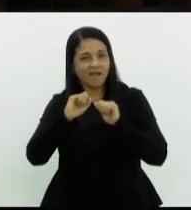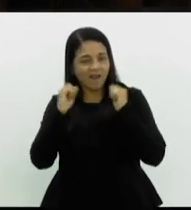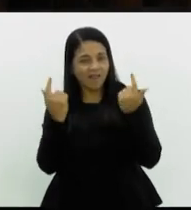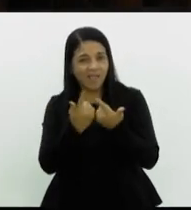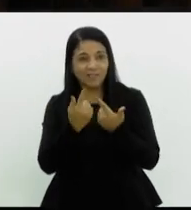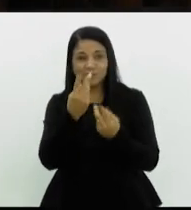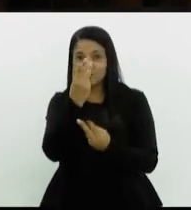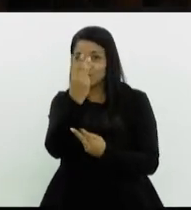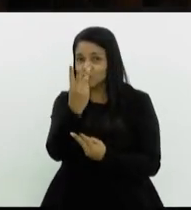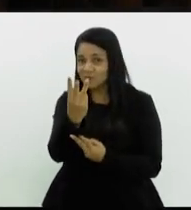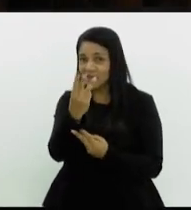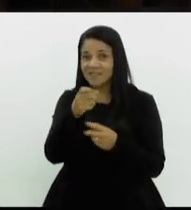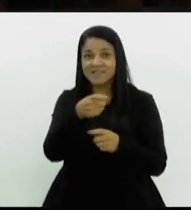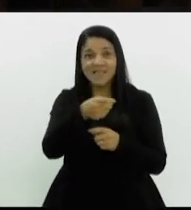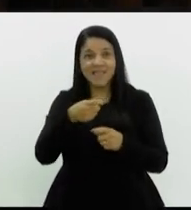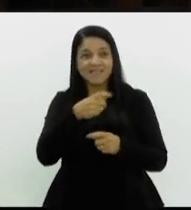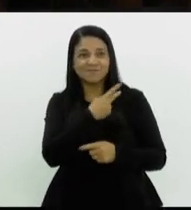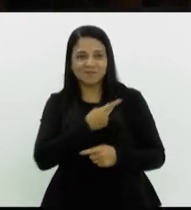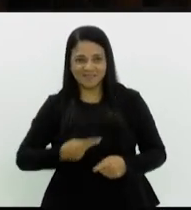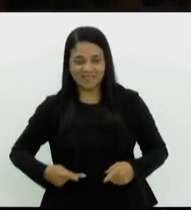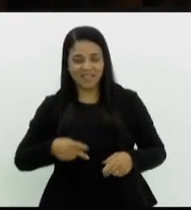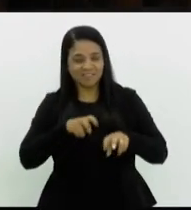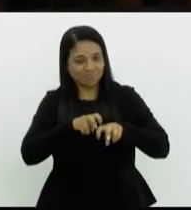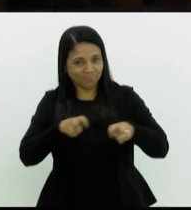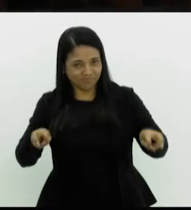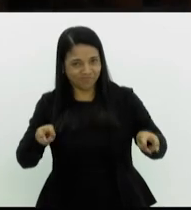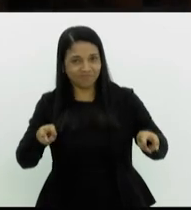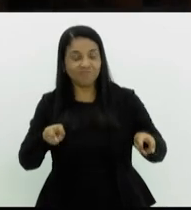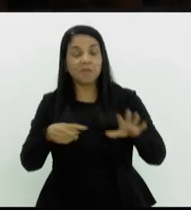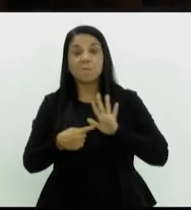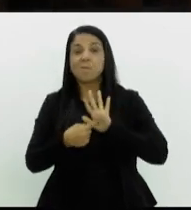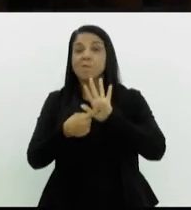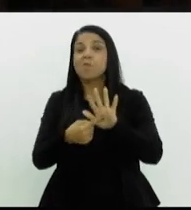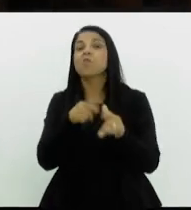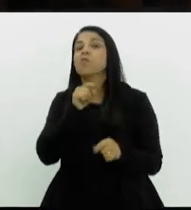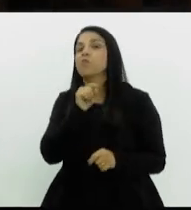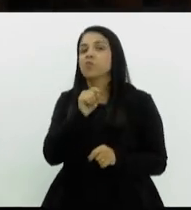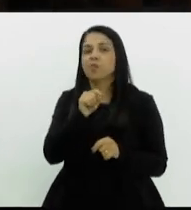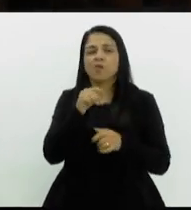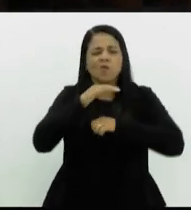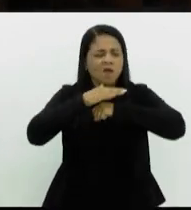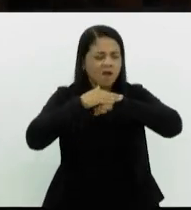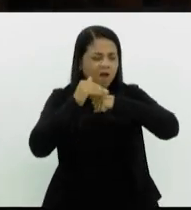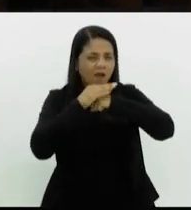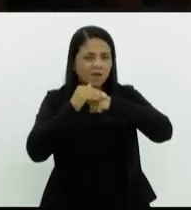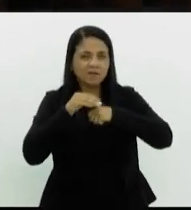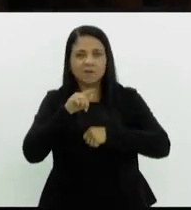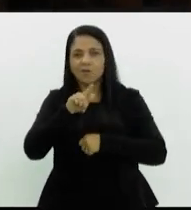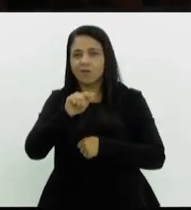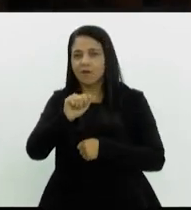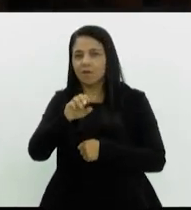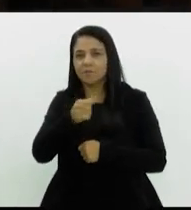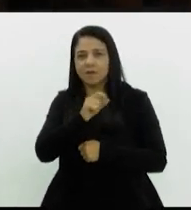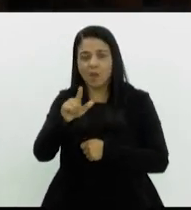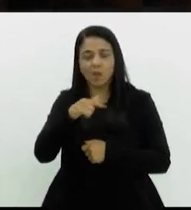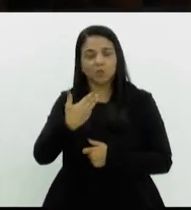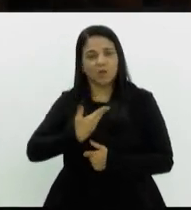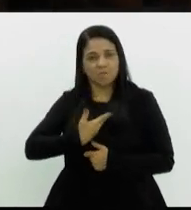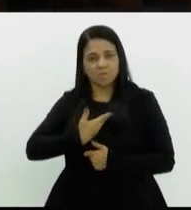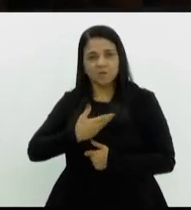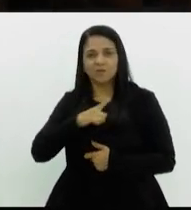os 3 ex-presidentes que estão aqui, o que mostra também o carinho que o Gabriel tem dos